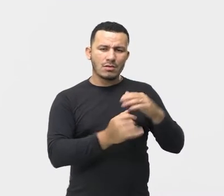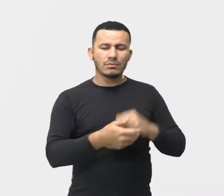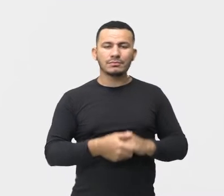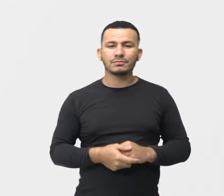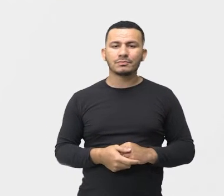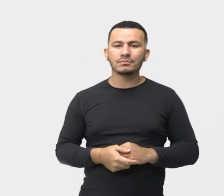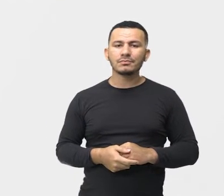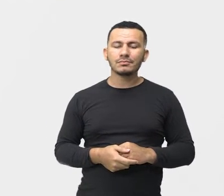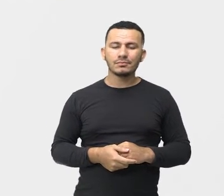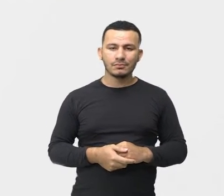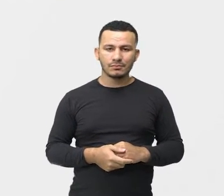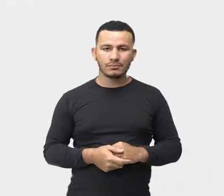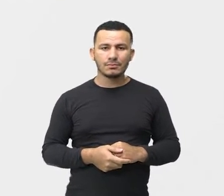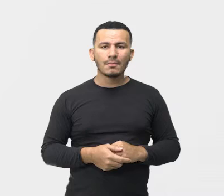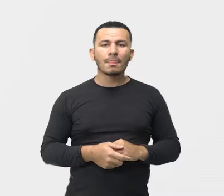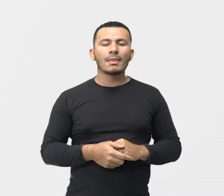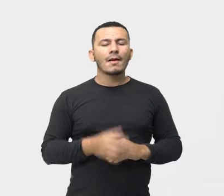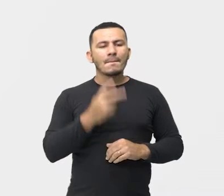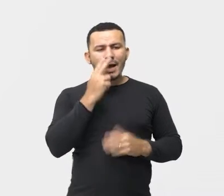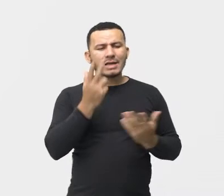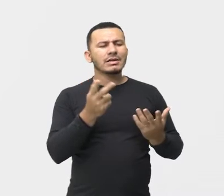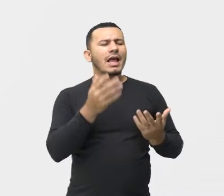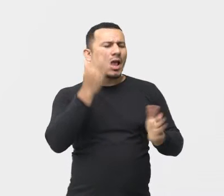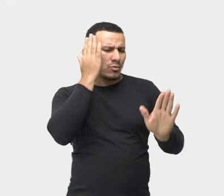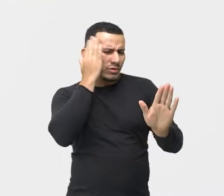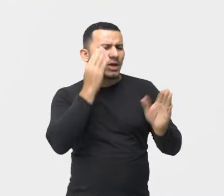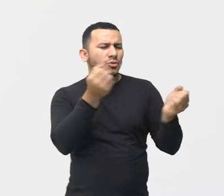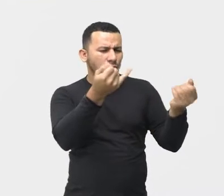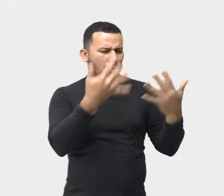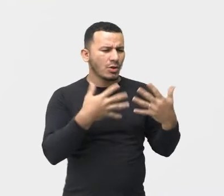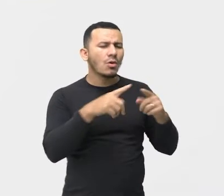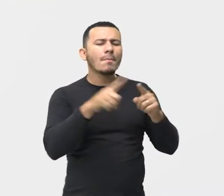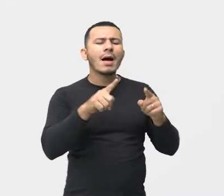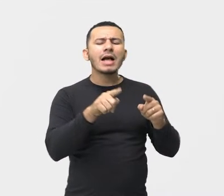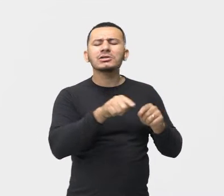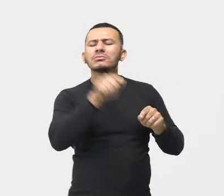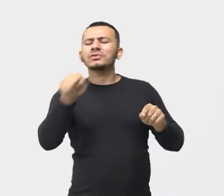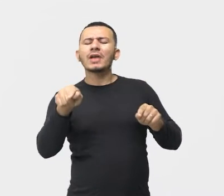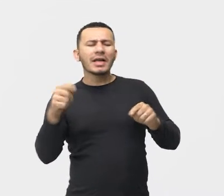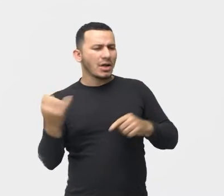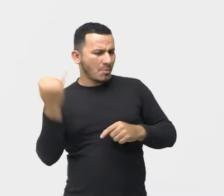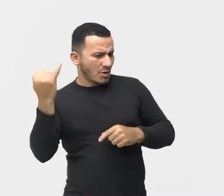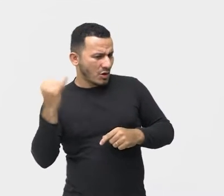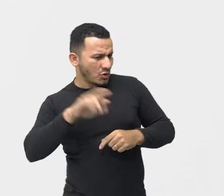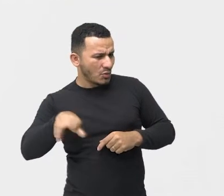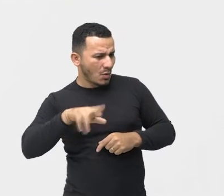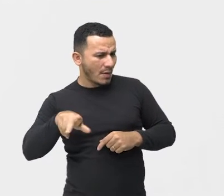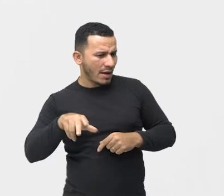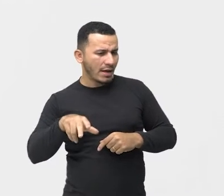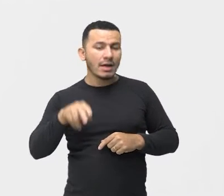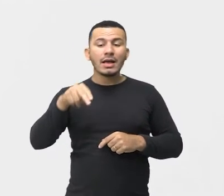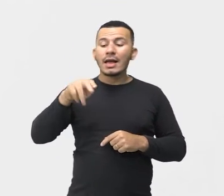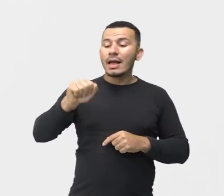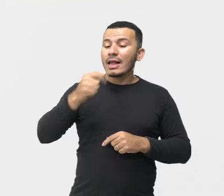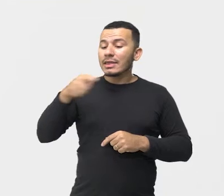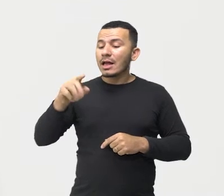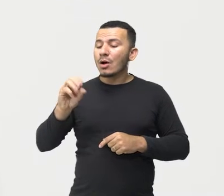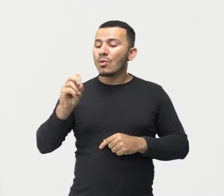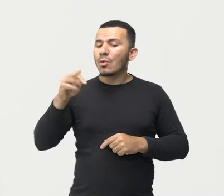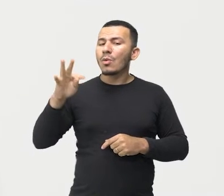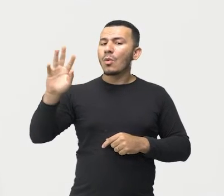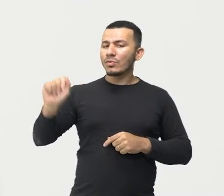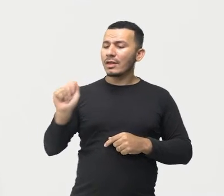E essa pergunta, e isso, né? Como que dissesse, ah, tá, você falou isso, mas e isso? Isso não conta? Né? Esse não conta